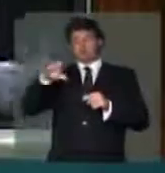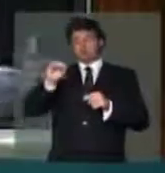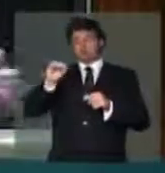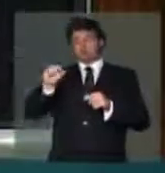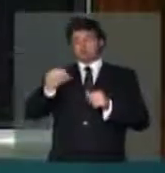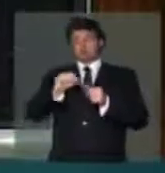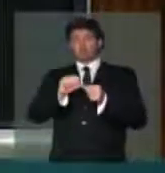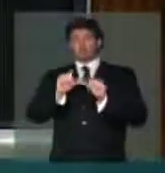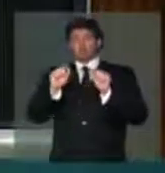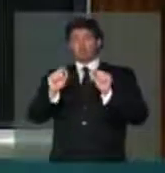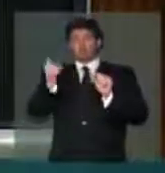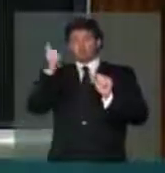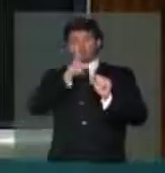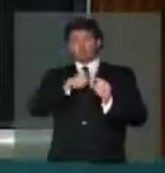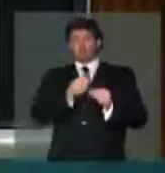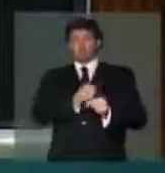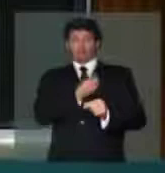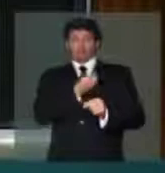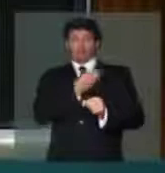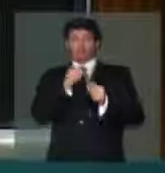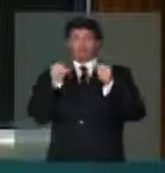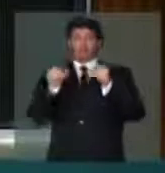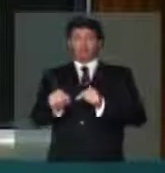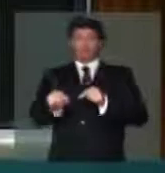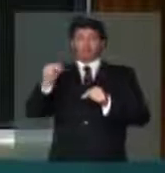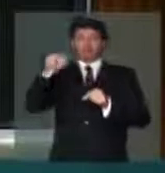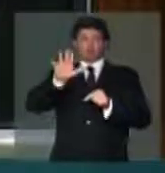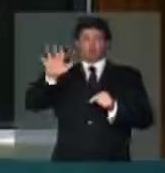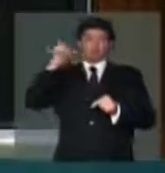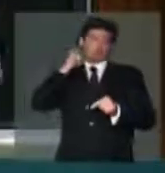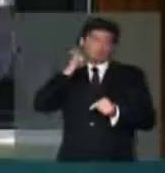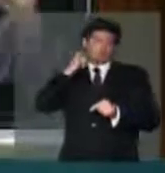pelo menos vida na região Nordeste, com que